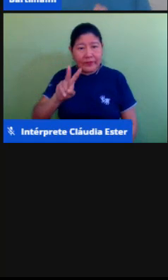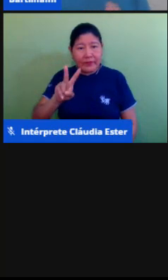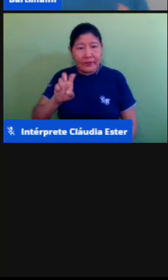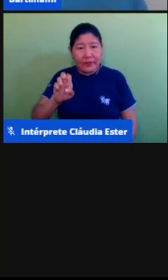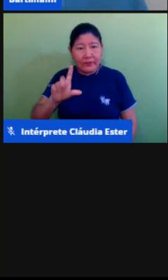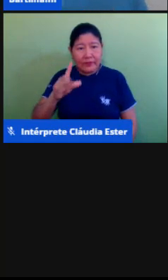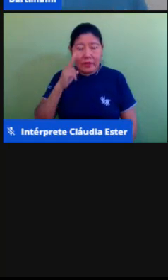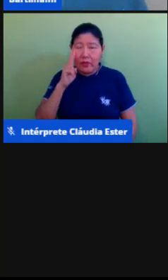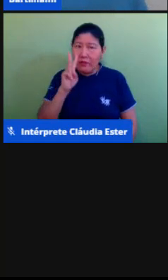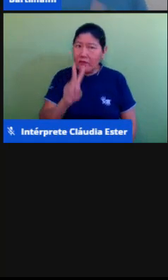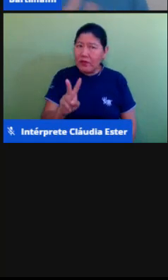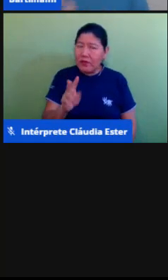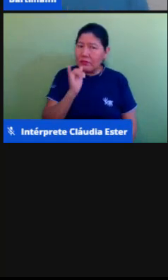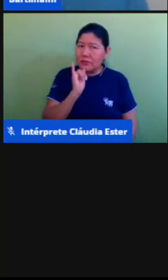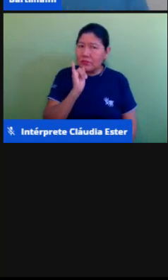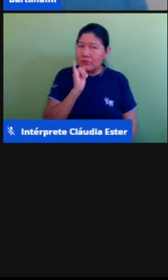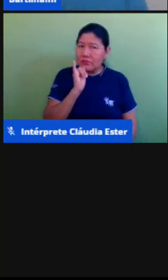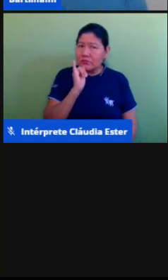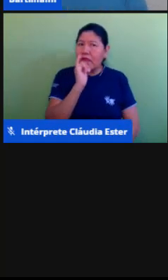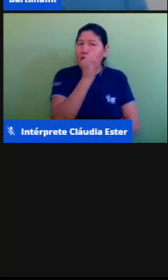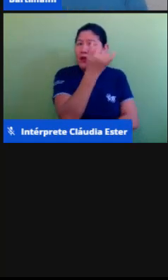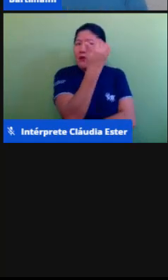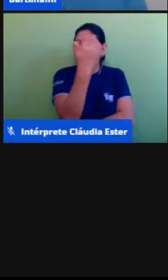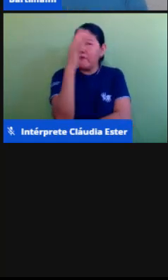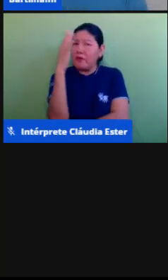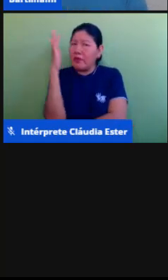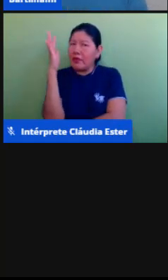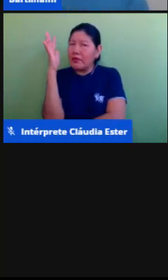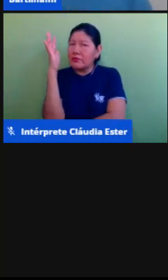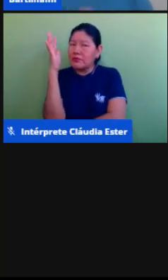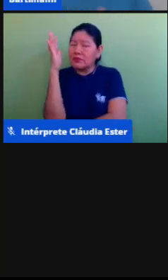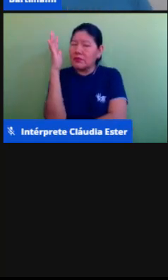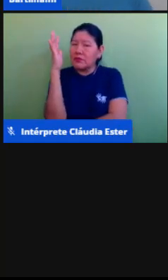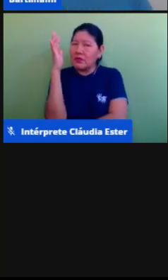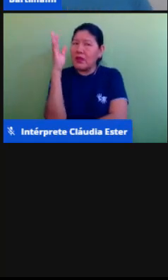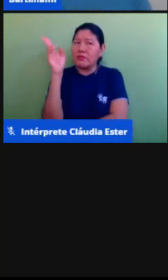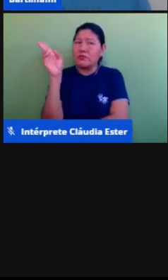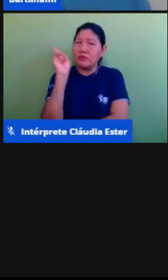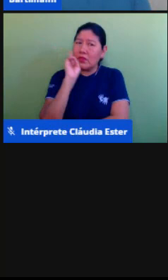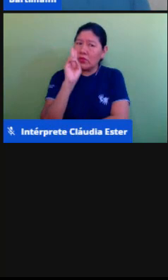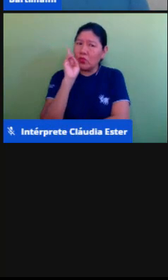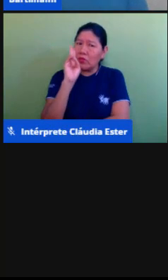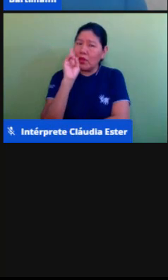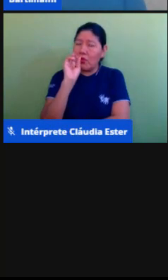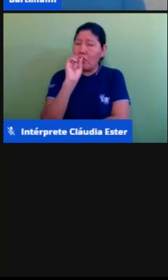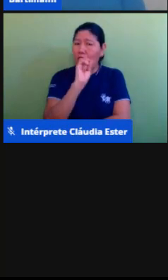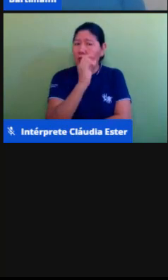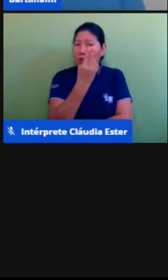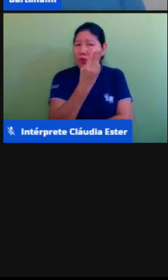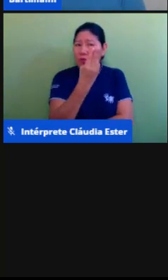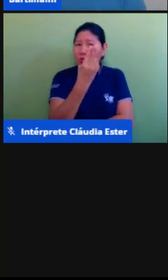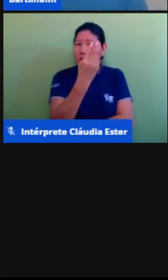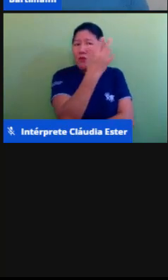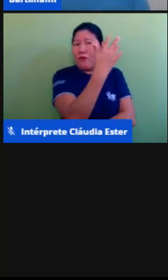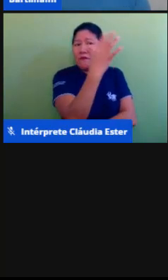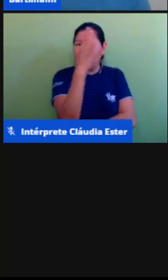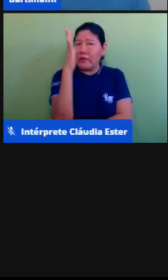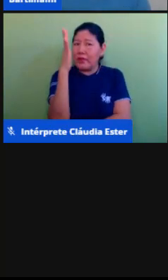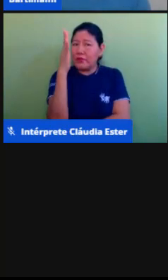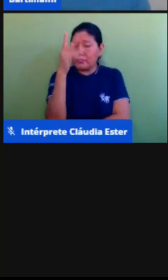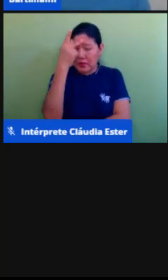entre floresta natural e floresta plantada. Então, aquilo que é natural e aquilo que faz, de certa forma, parte